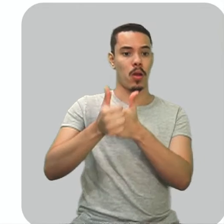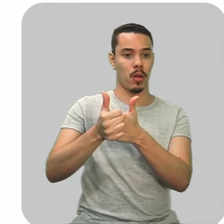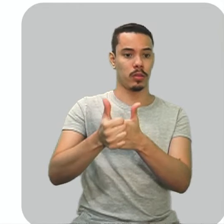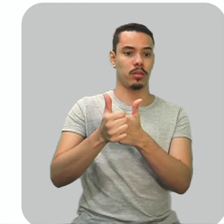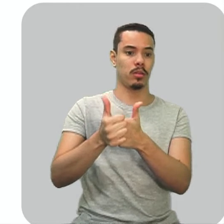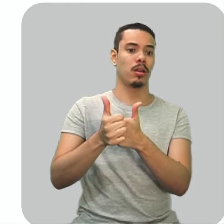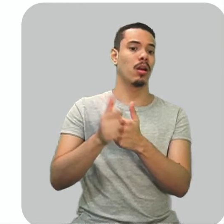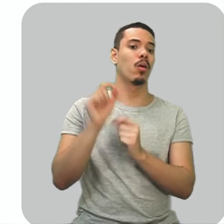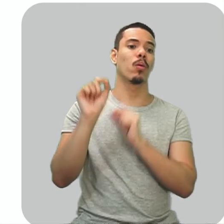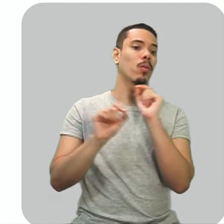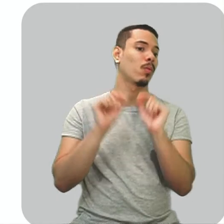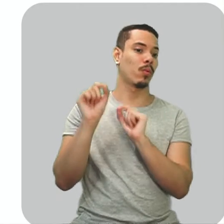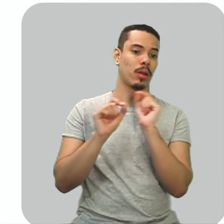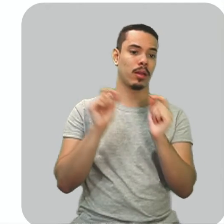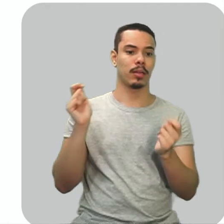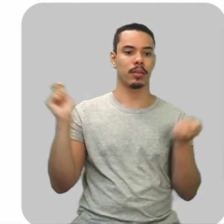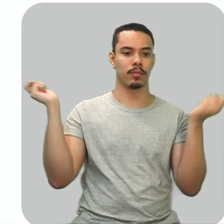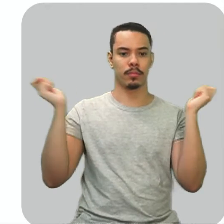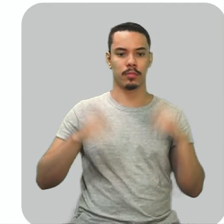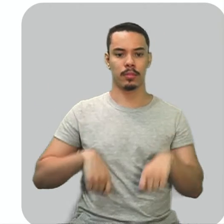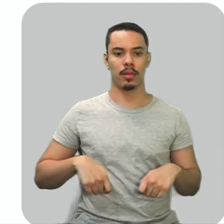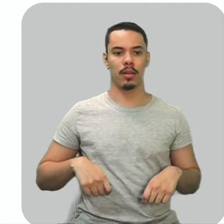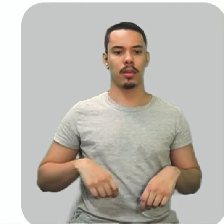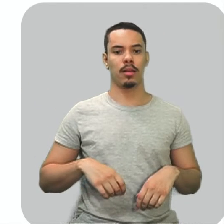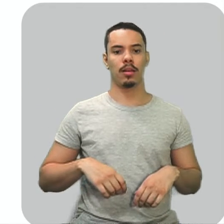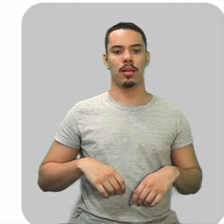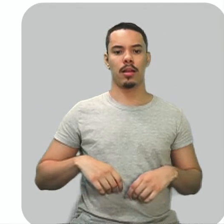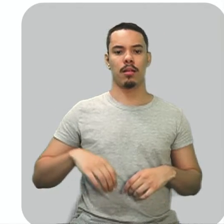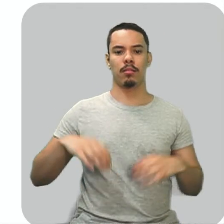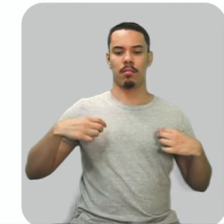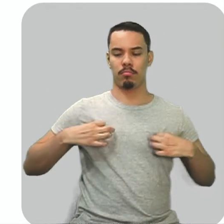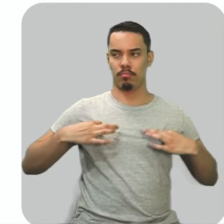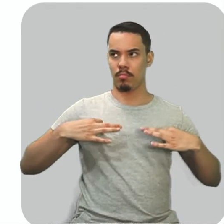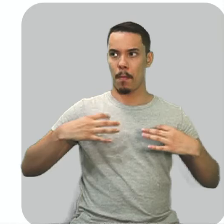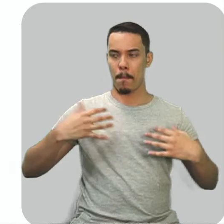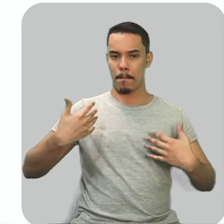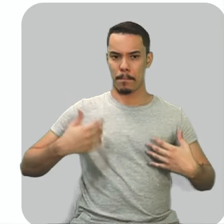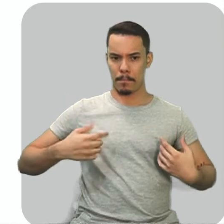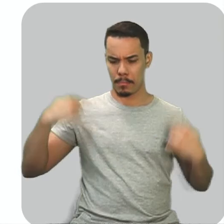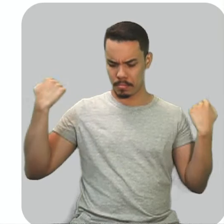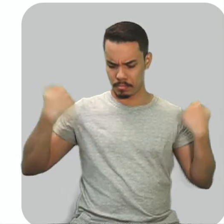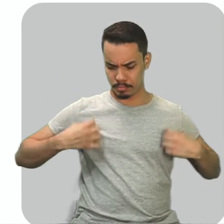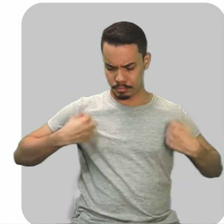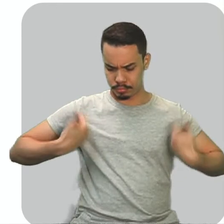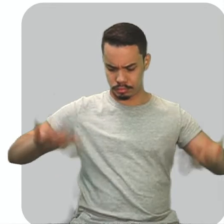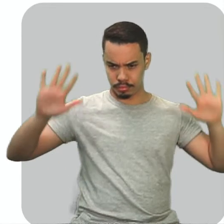Popular sacudir a poeira